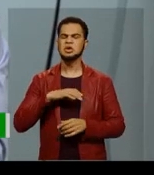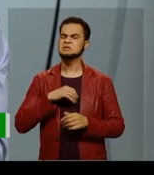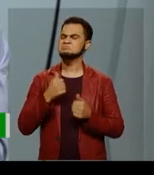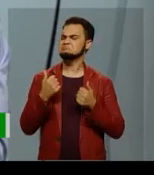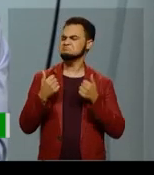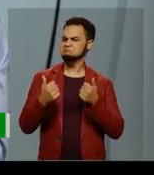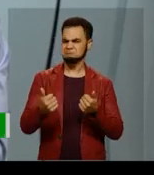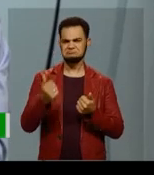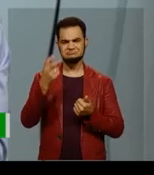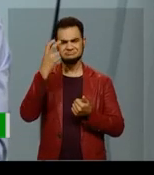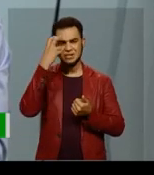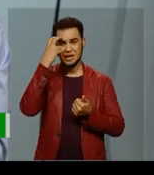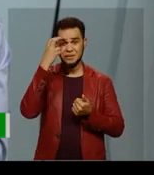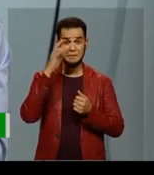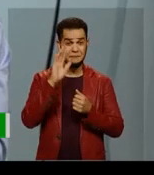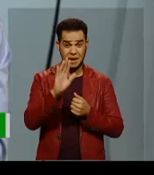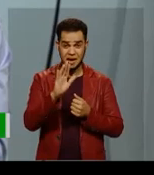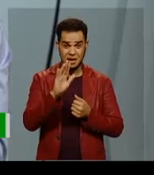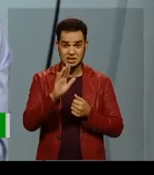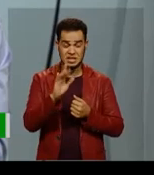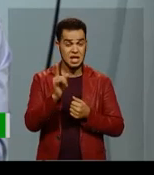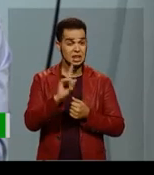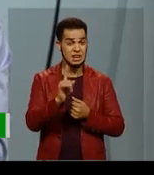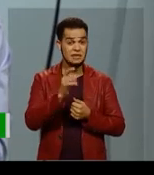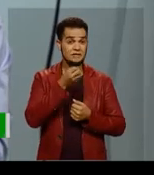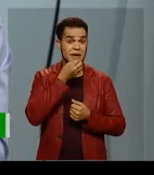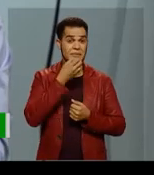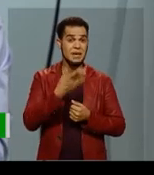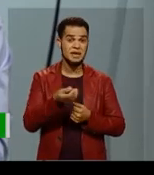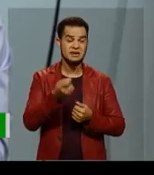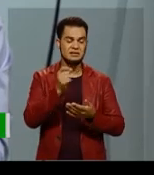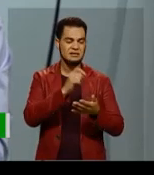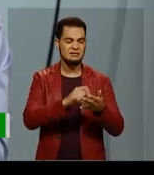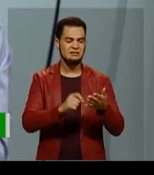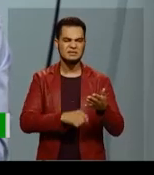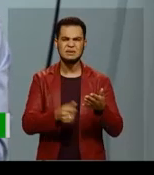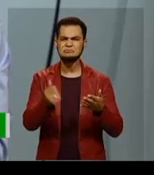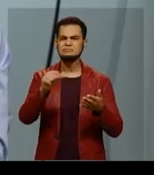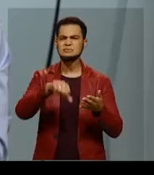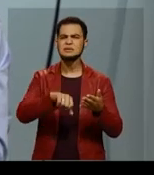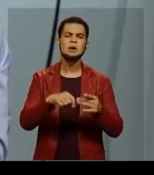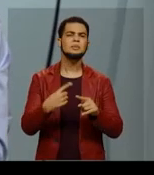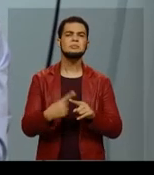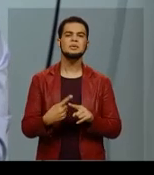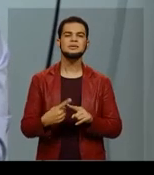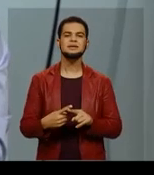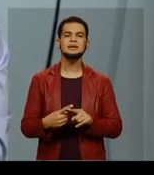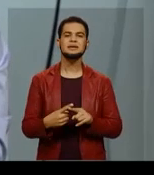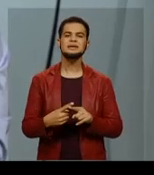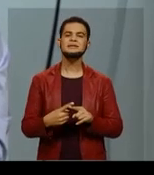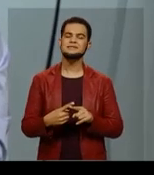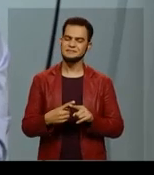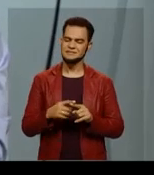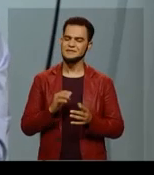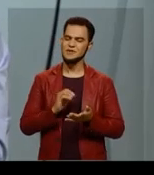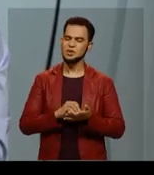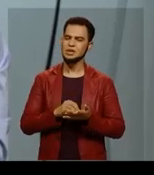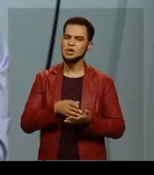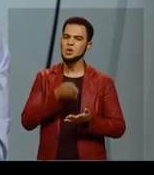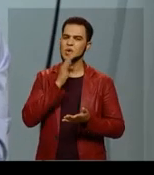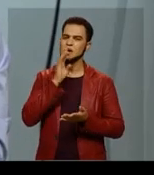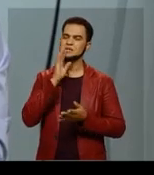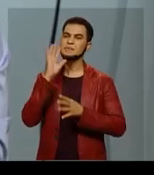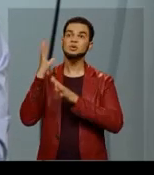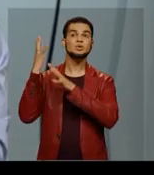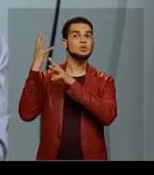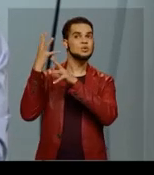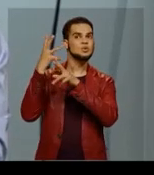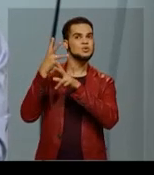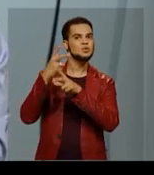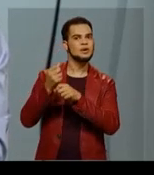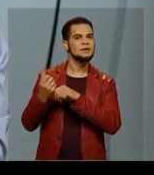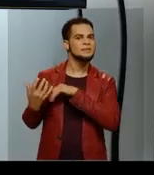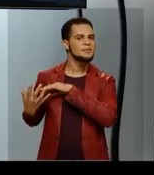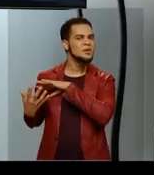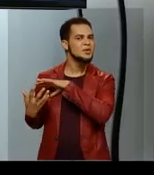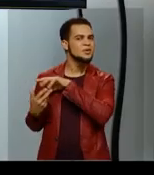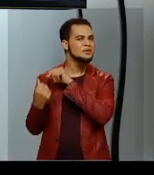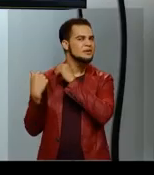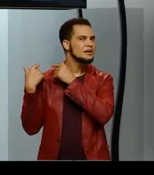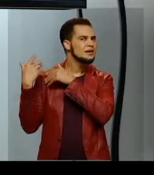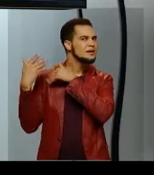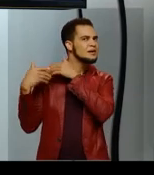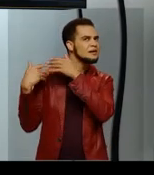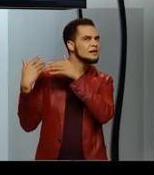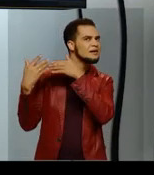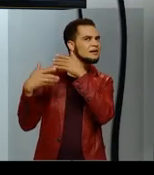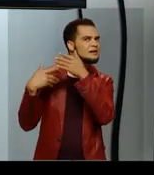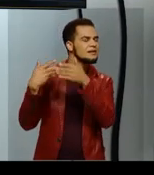bem. Né? Então é importante ter o que é mais importante seria esse conhecimento de mundo para interpretar. Só para completar aqui, Fernando,